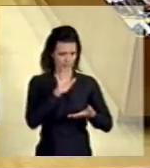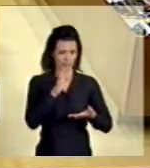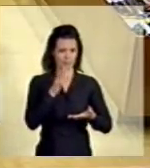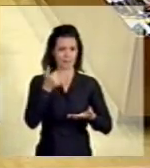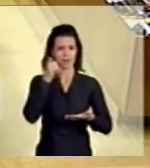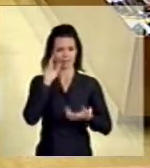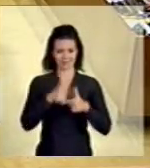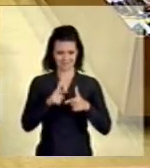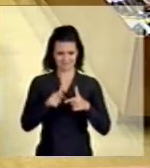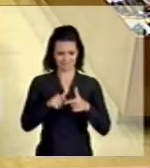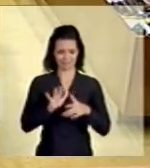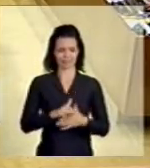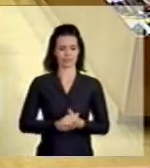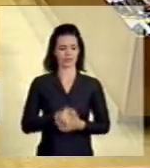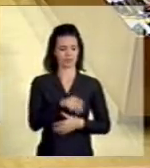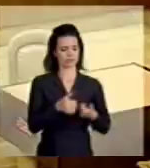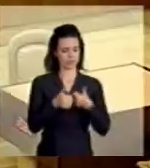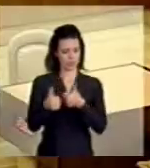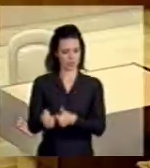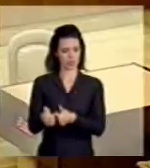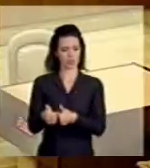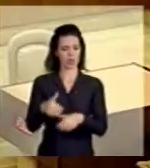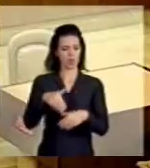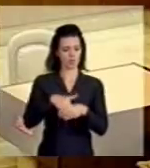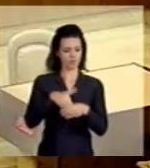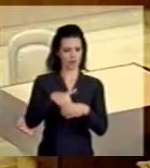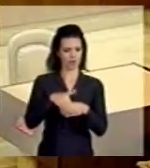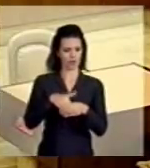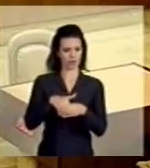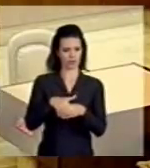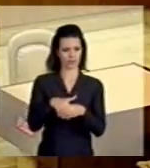equívoco, Vossa Excelência está acompanhando no sentido de julgar